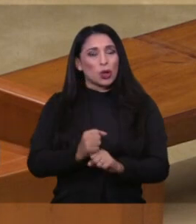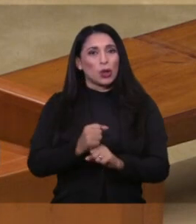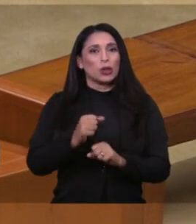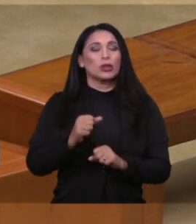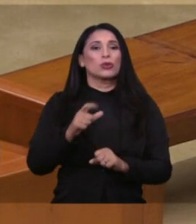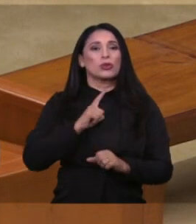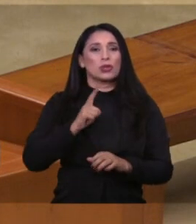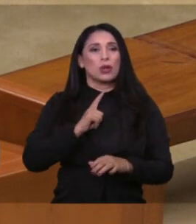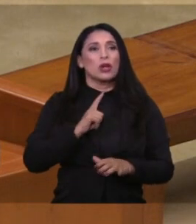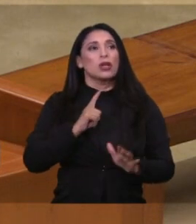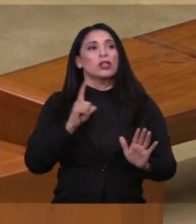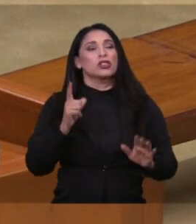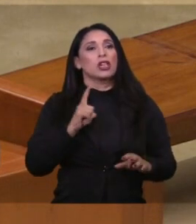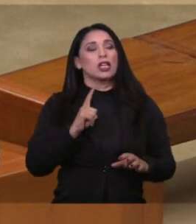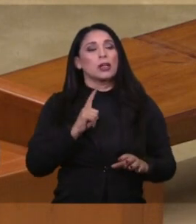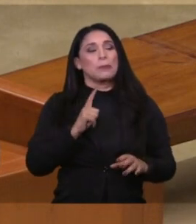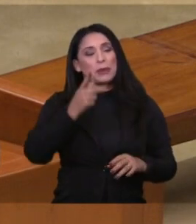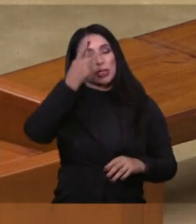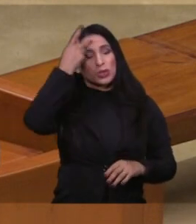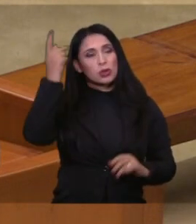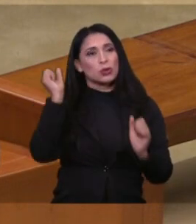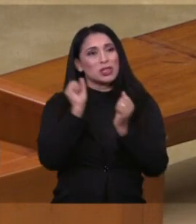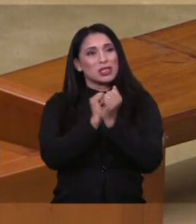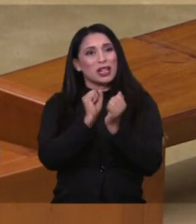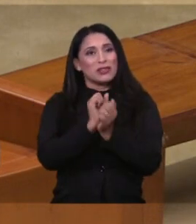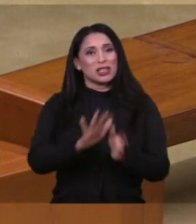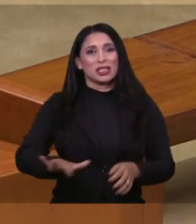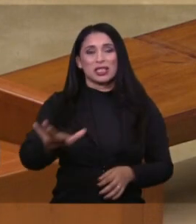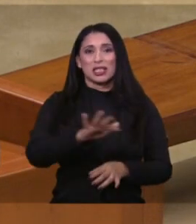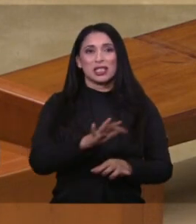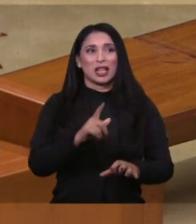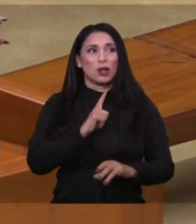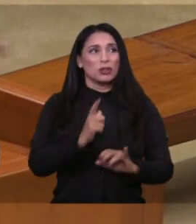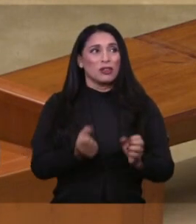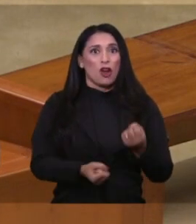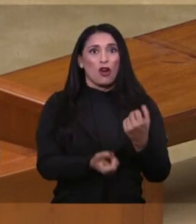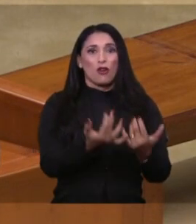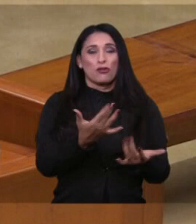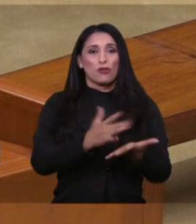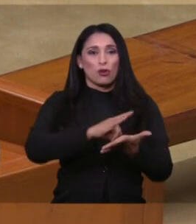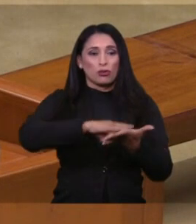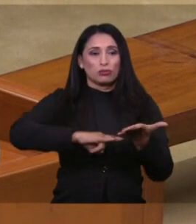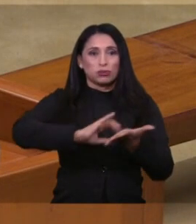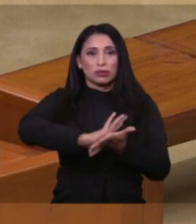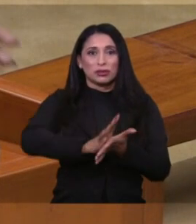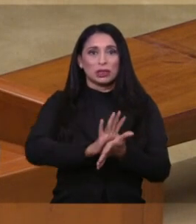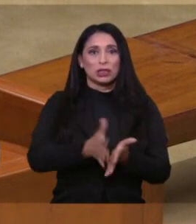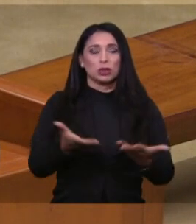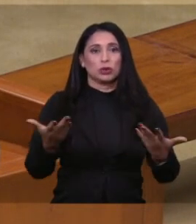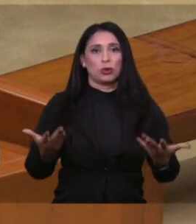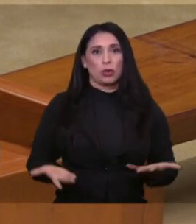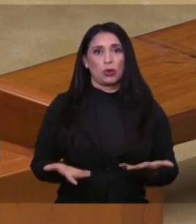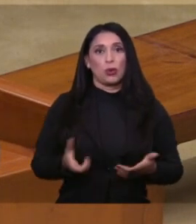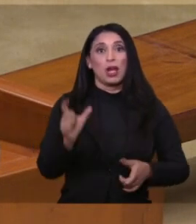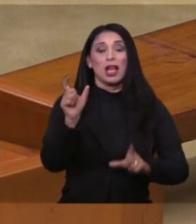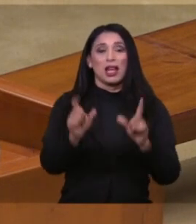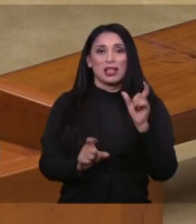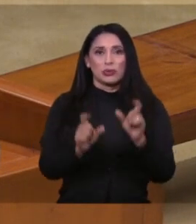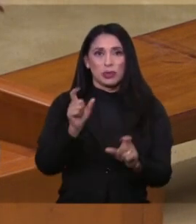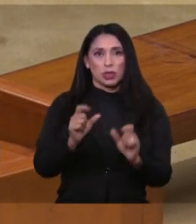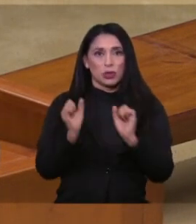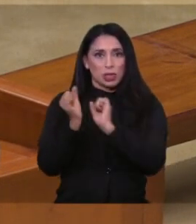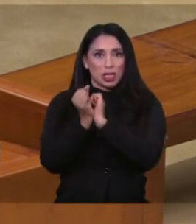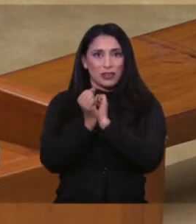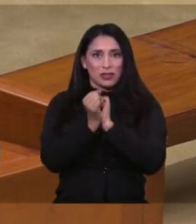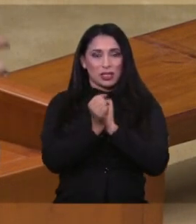ao comércio de pessoas escravizadas e à escravidão em geral. Pessoas escravizadas foram também